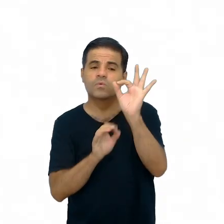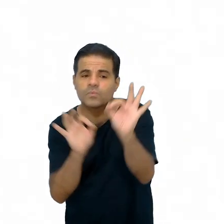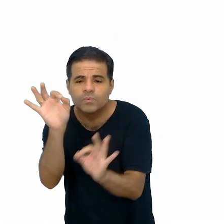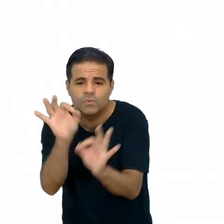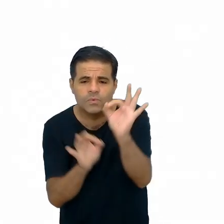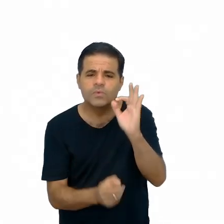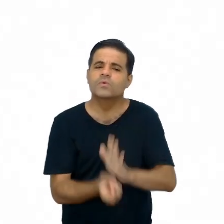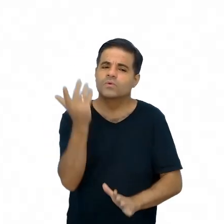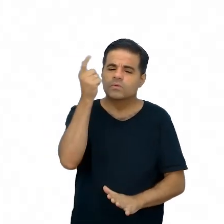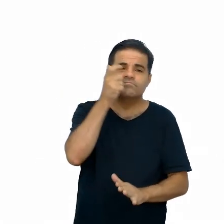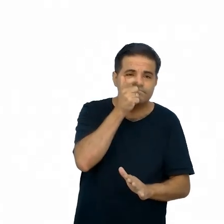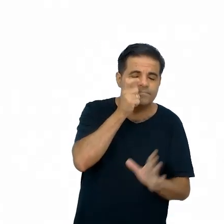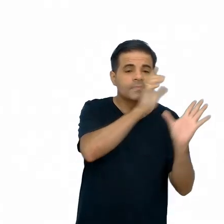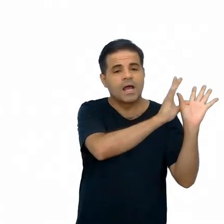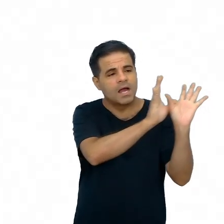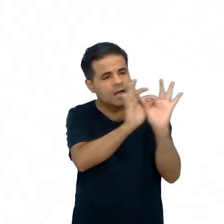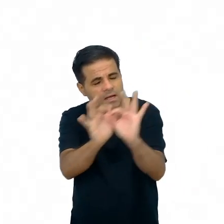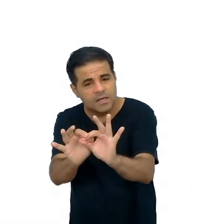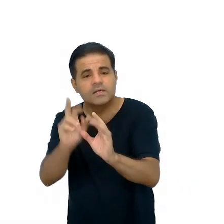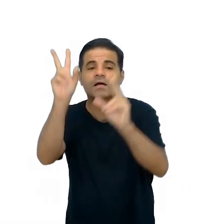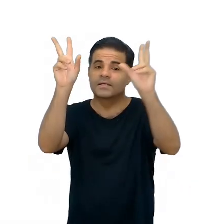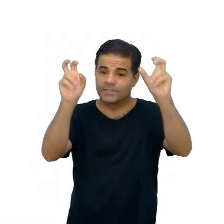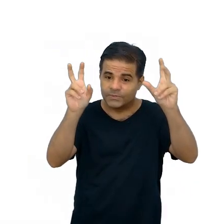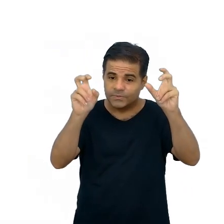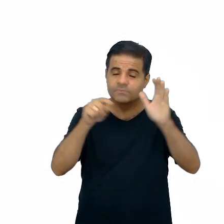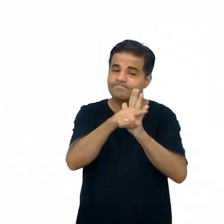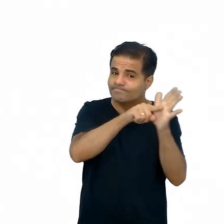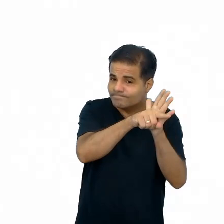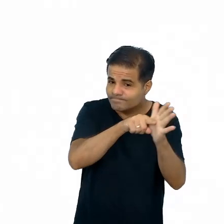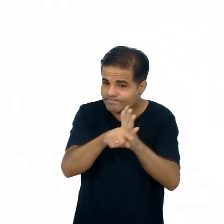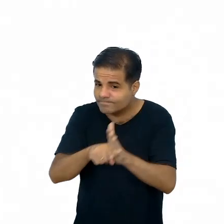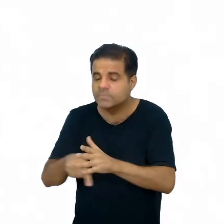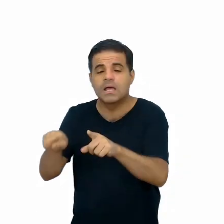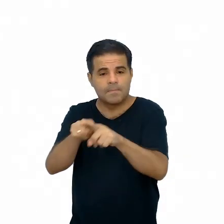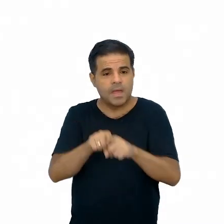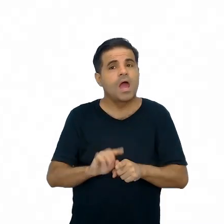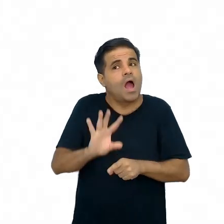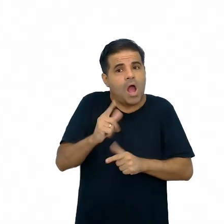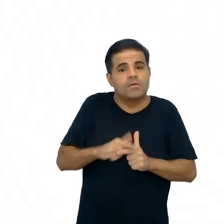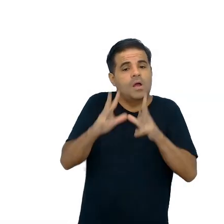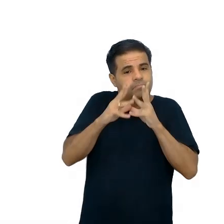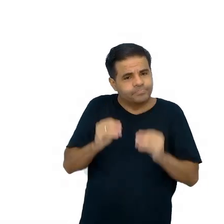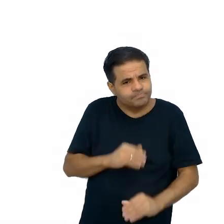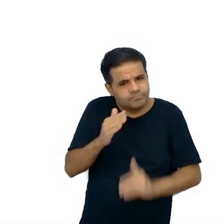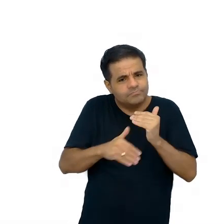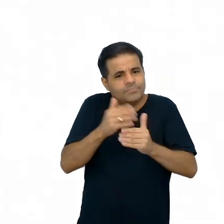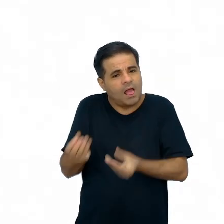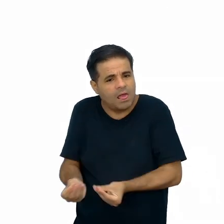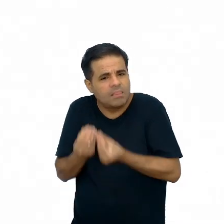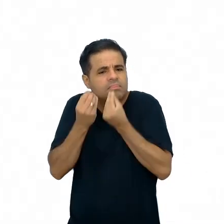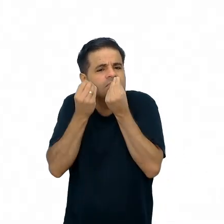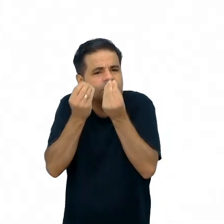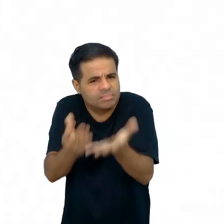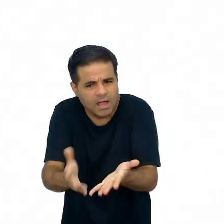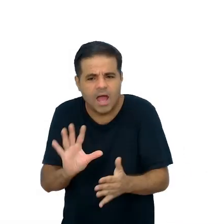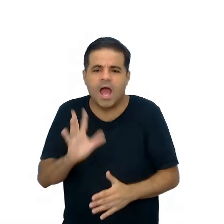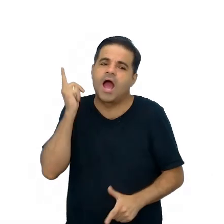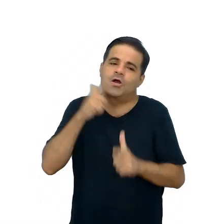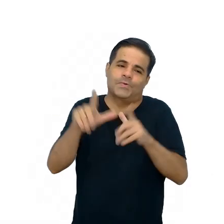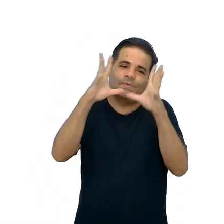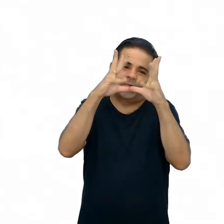elaboram as questões, e também realizam os procedimentos e fornecem aí as